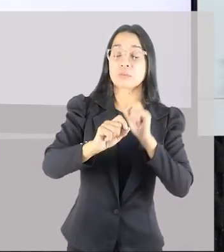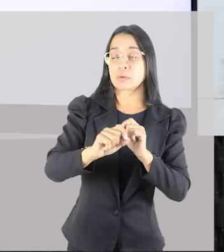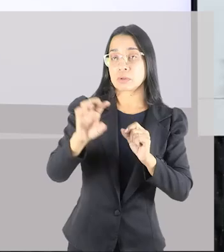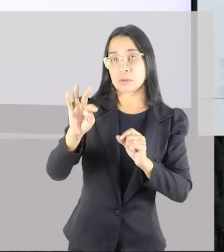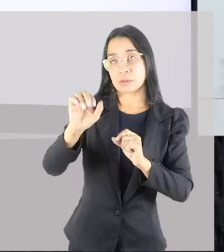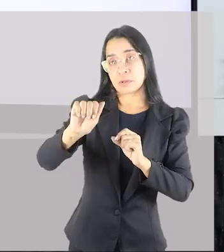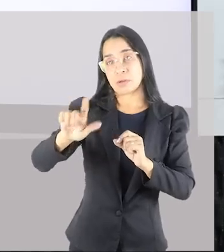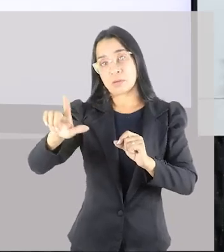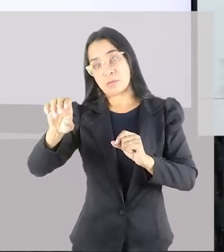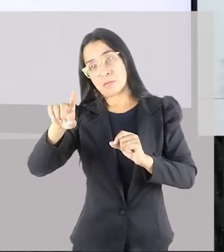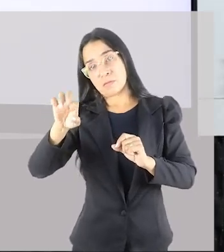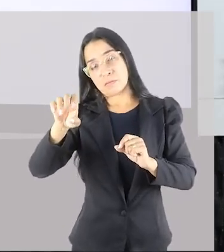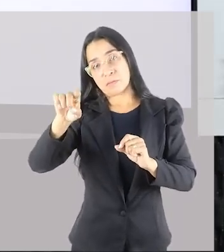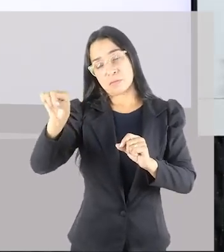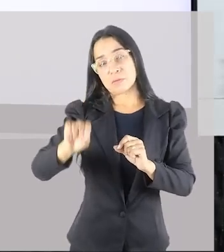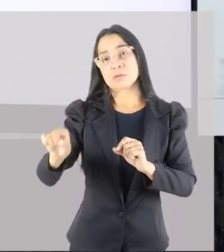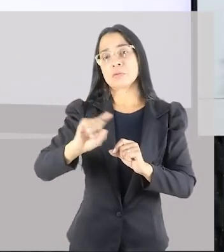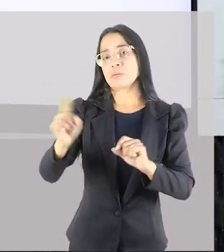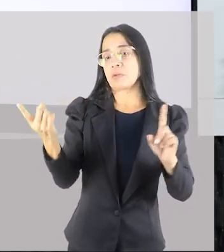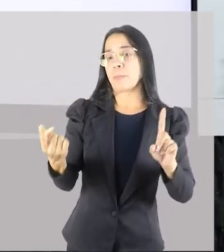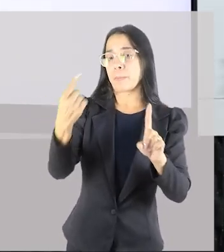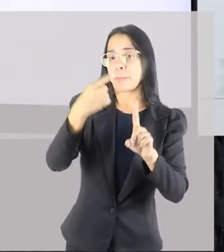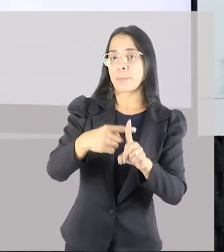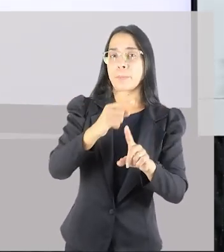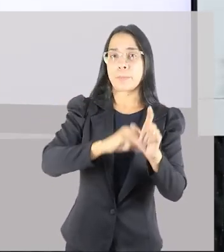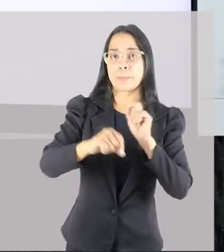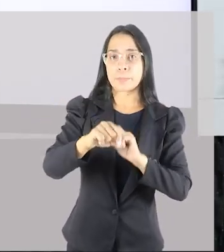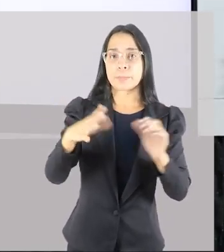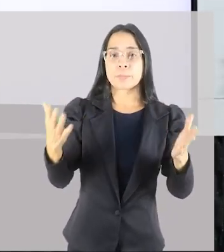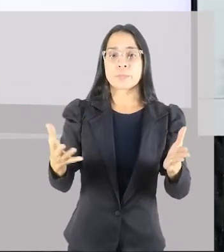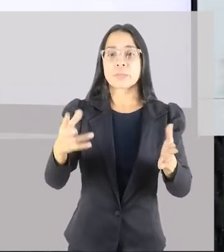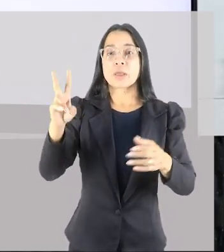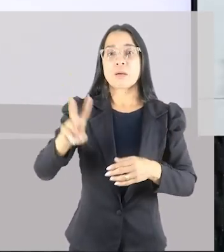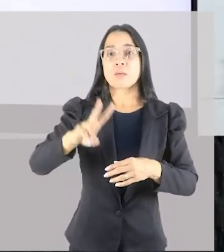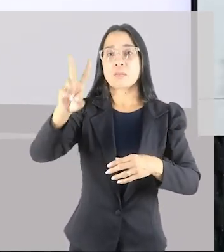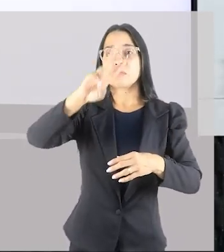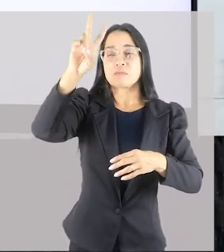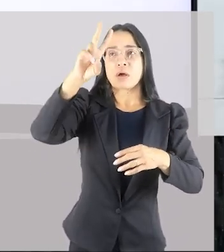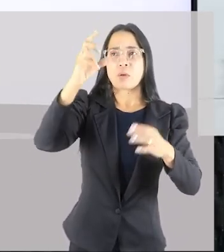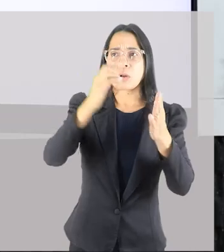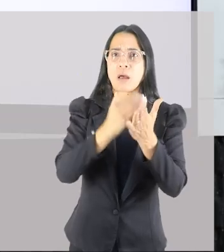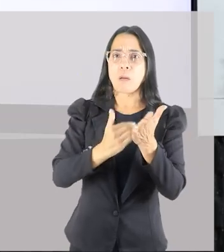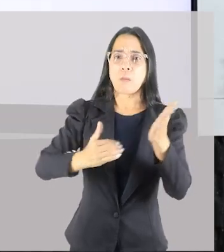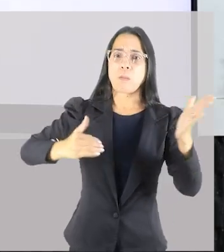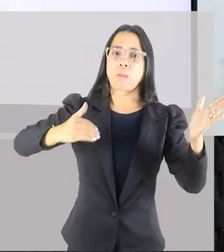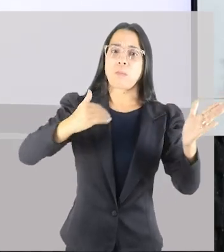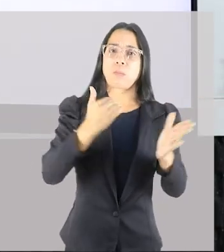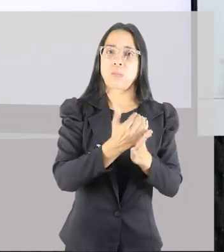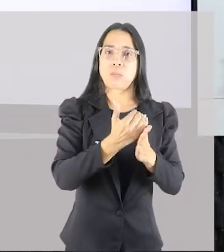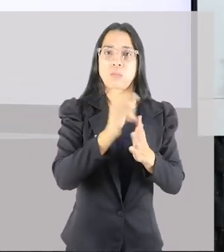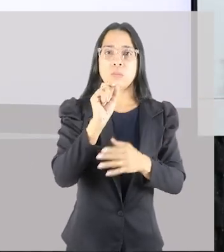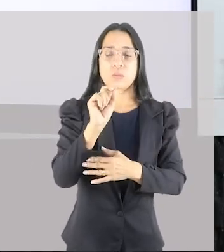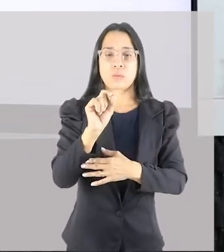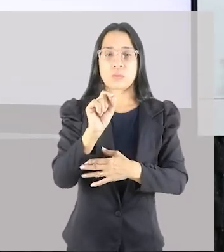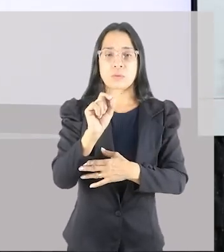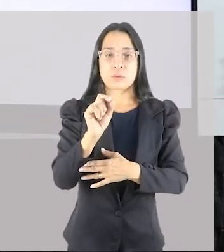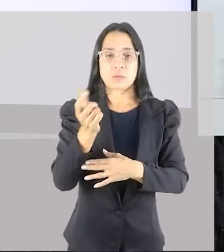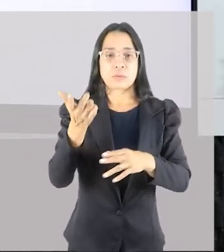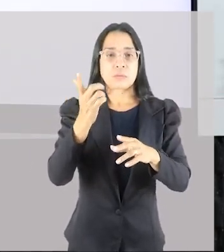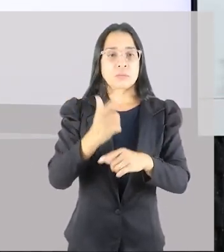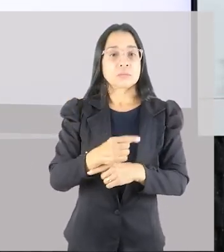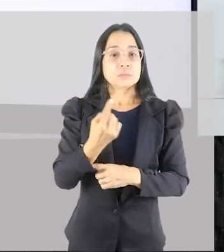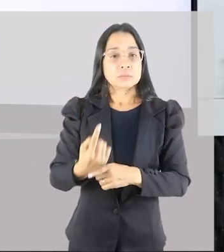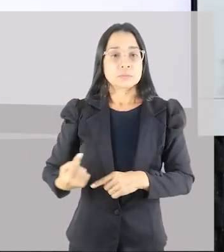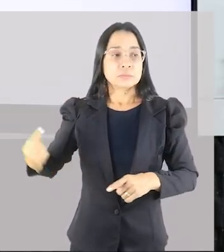talvez não seja tão positiva eh ao valorar tão grandemente isto então promover esta